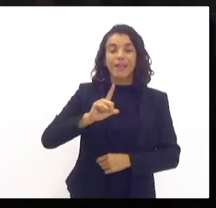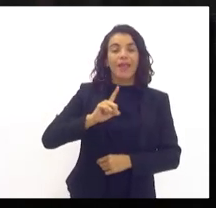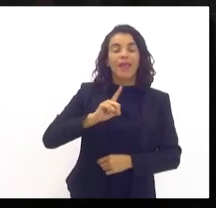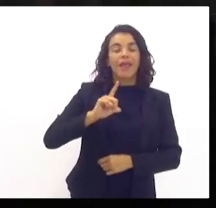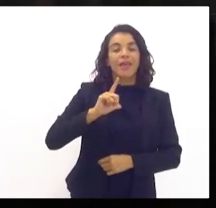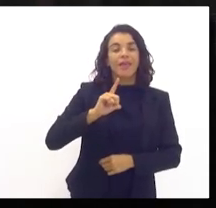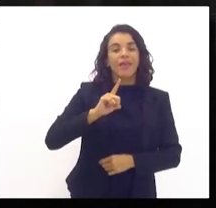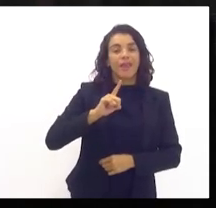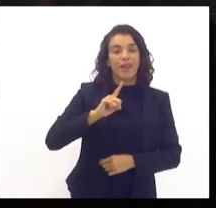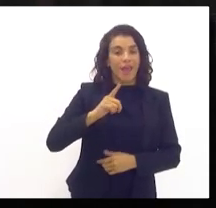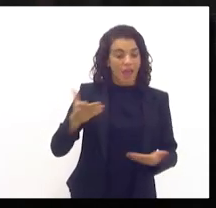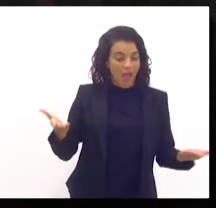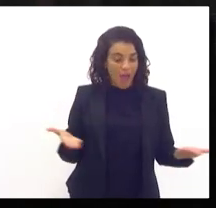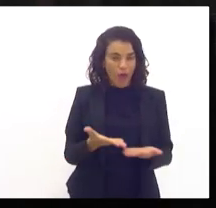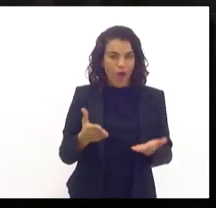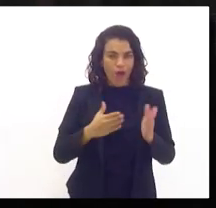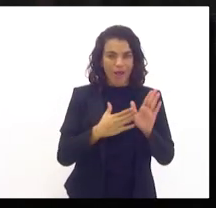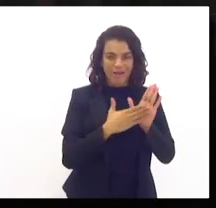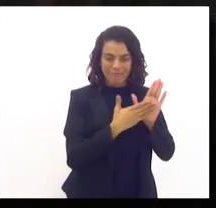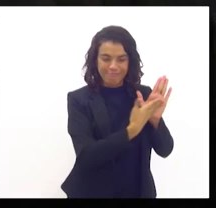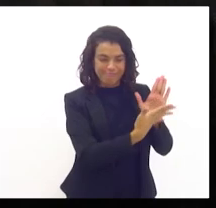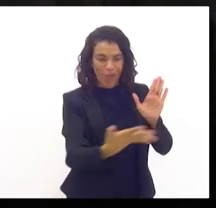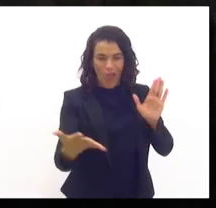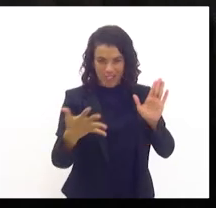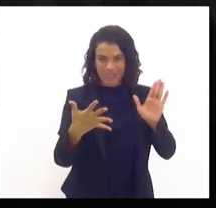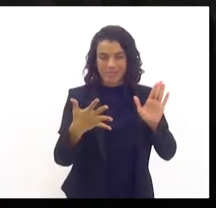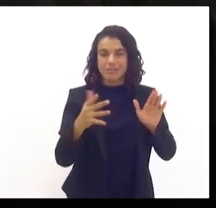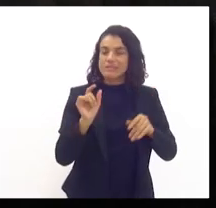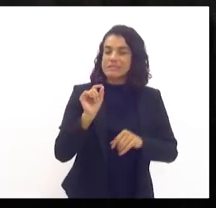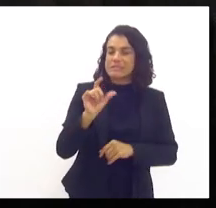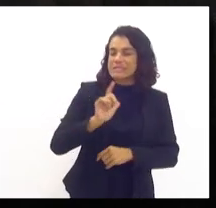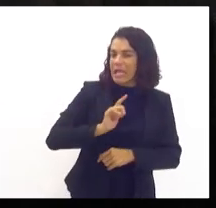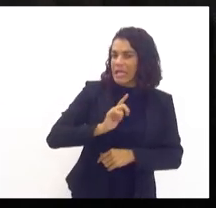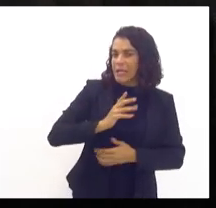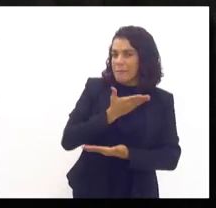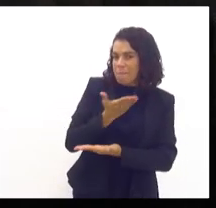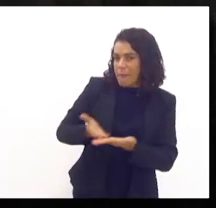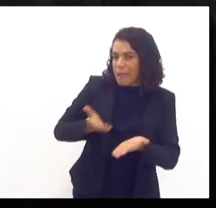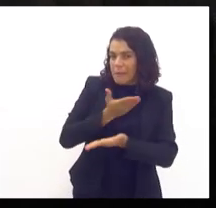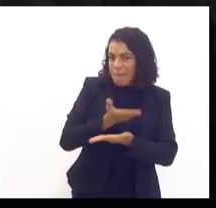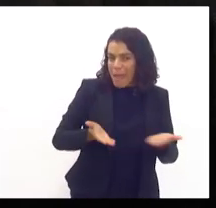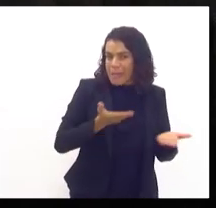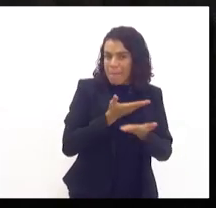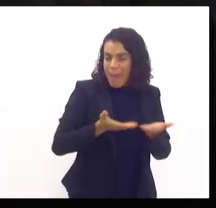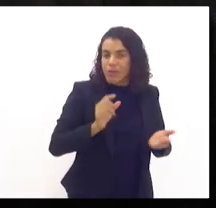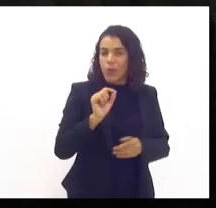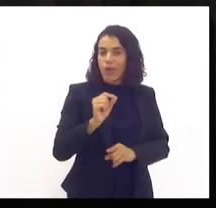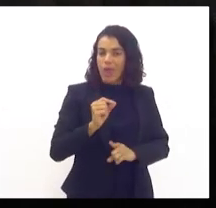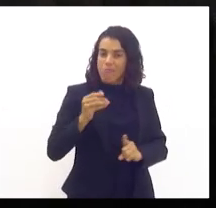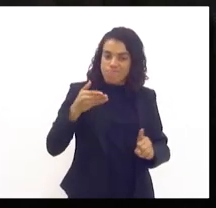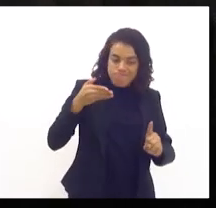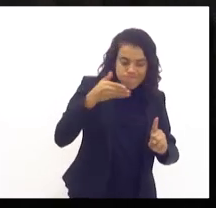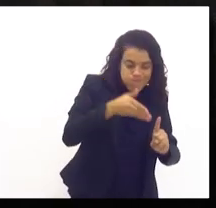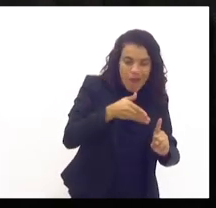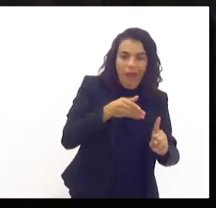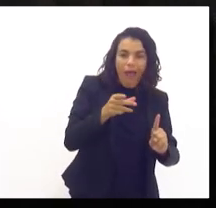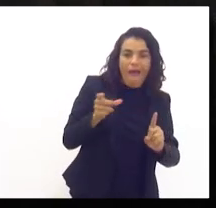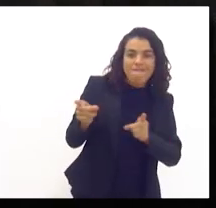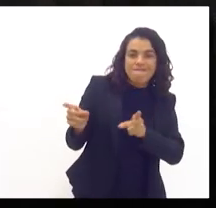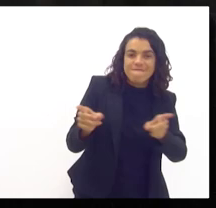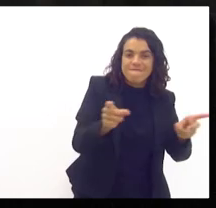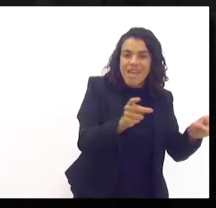ao nosso presente. Não bastasse já termos perdido o monopólio estatal do petróleo nos anos